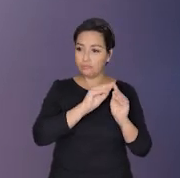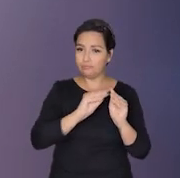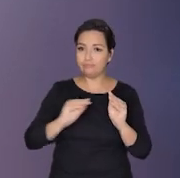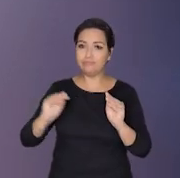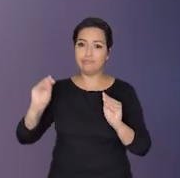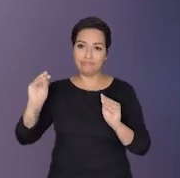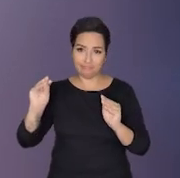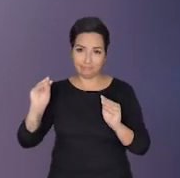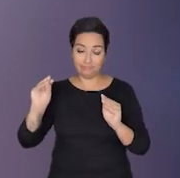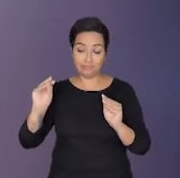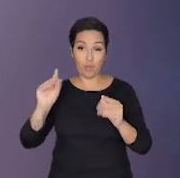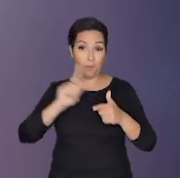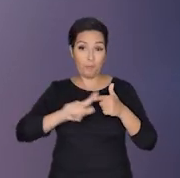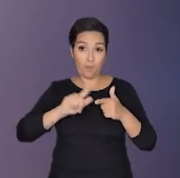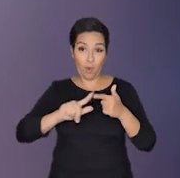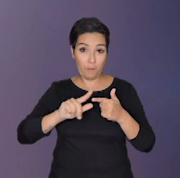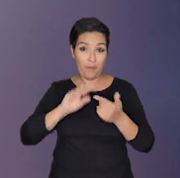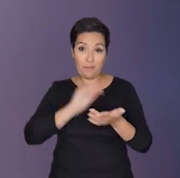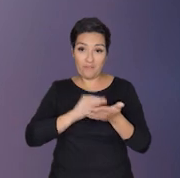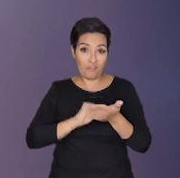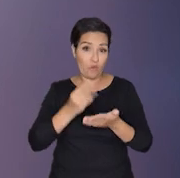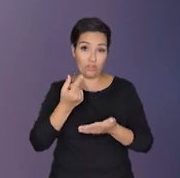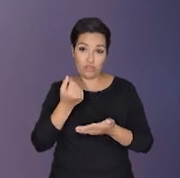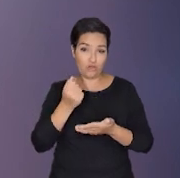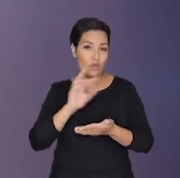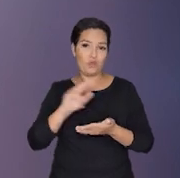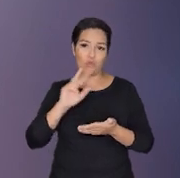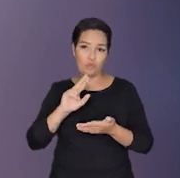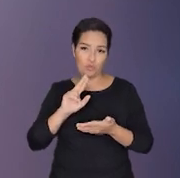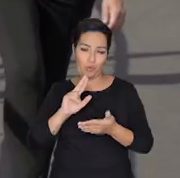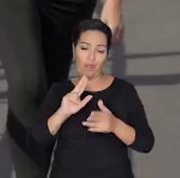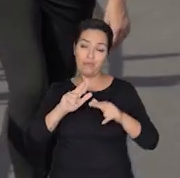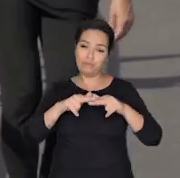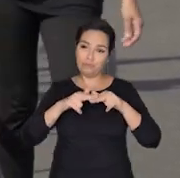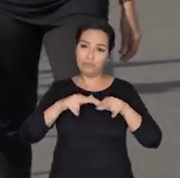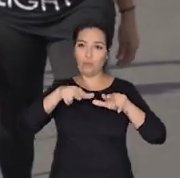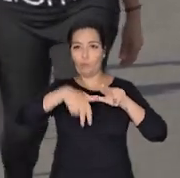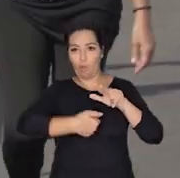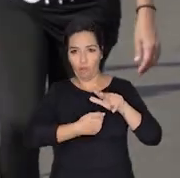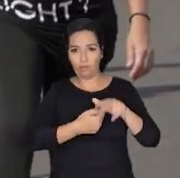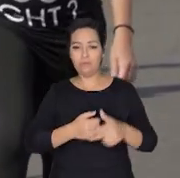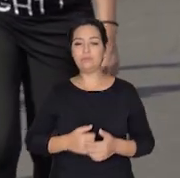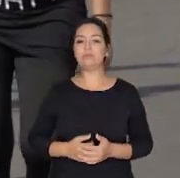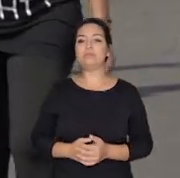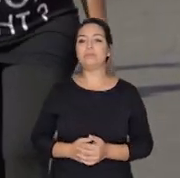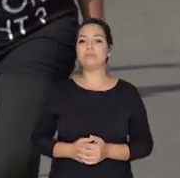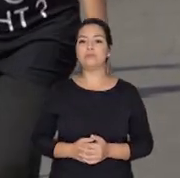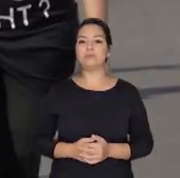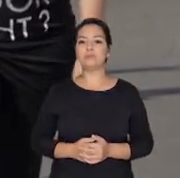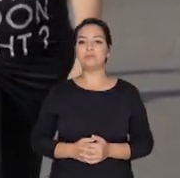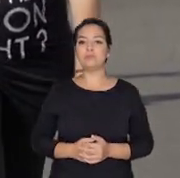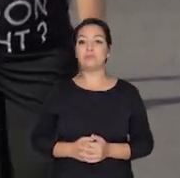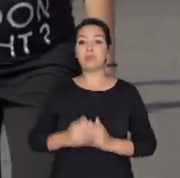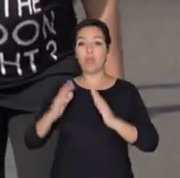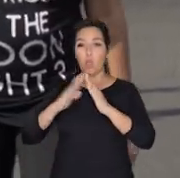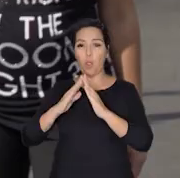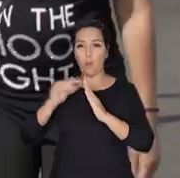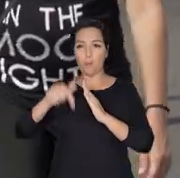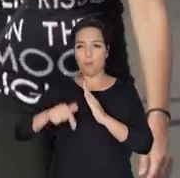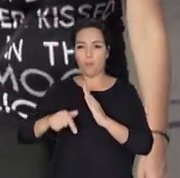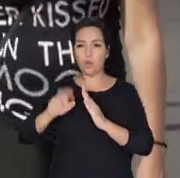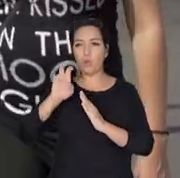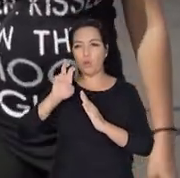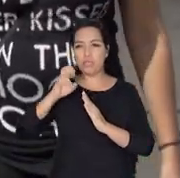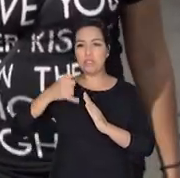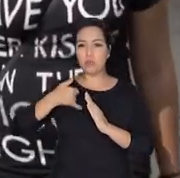dinheiro. O problema é o desvio e o mau uso do seu dinheiro. Duque de Caxias, Baixada Fluminense. Eu moro aqui desde